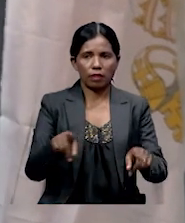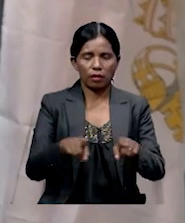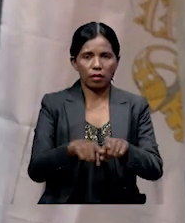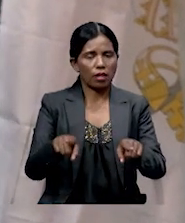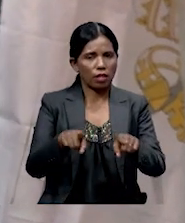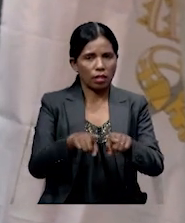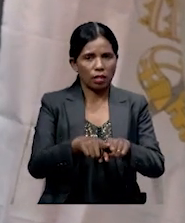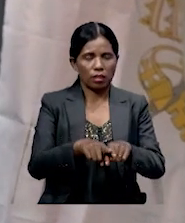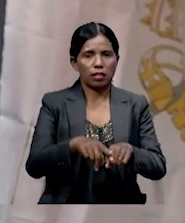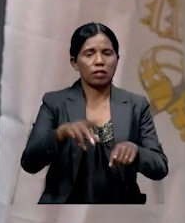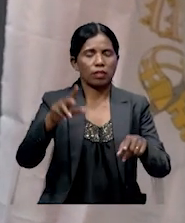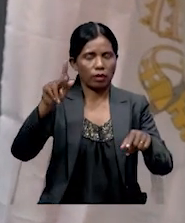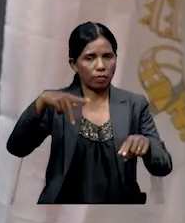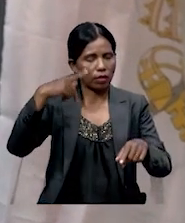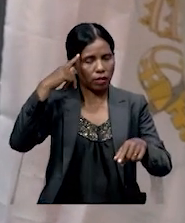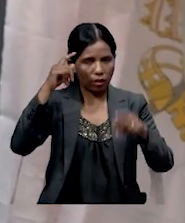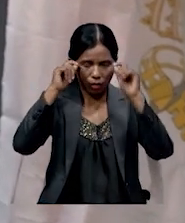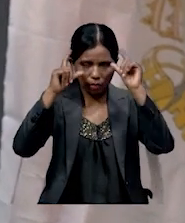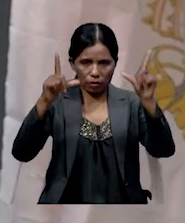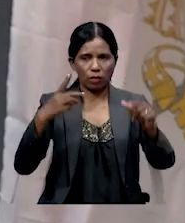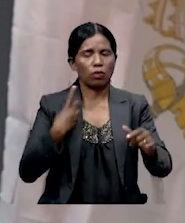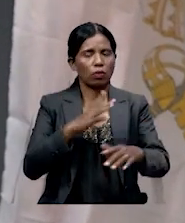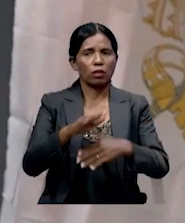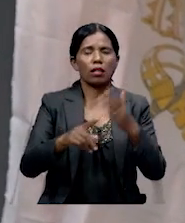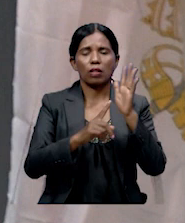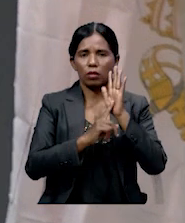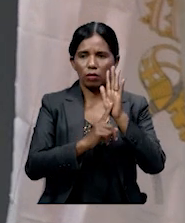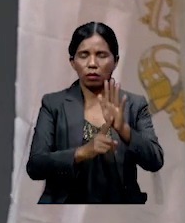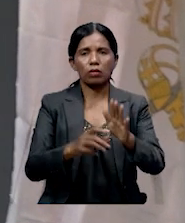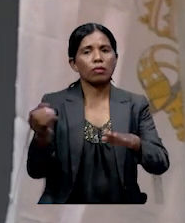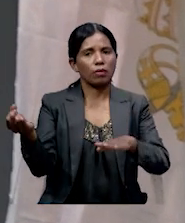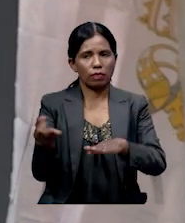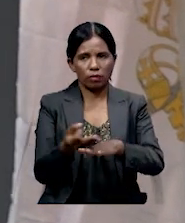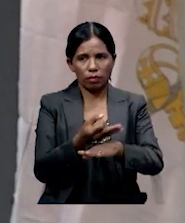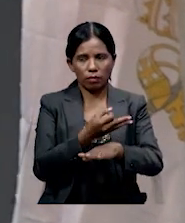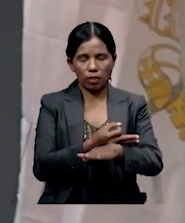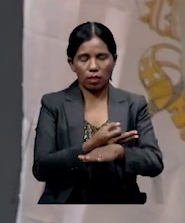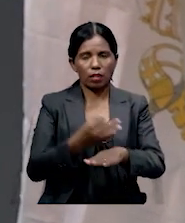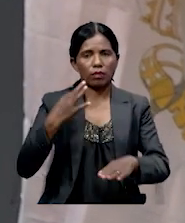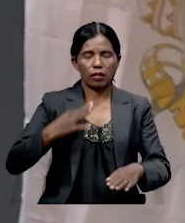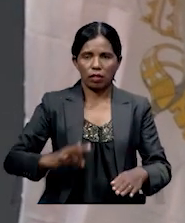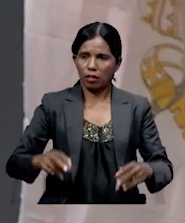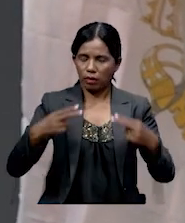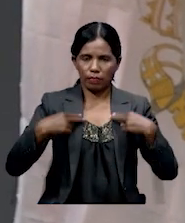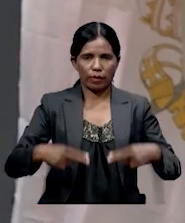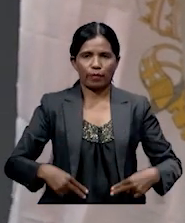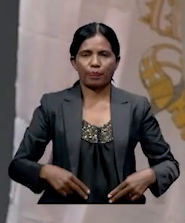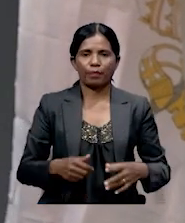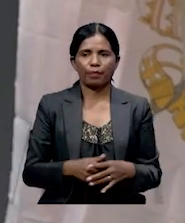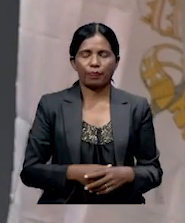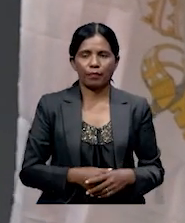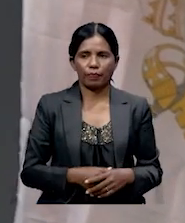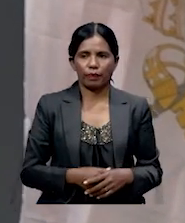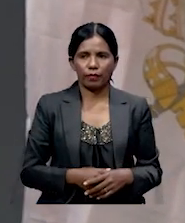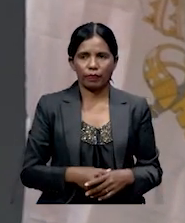timorense, nós comprometemos a desenvolver o apelo do documento da fraternidade humana, isto é, a